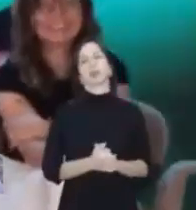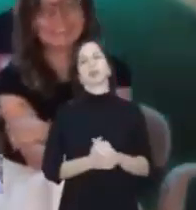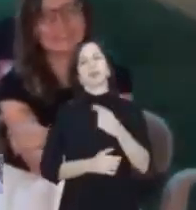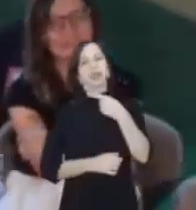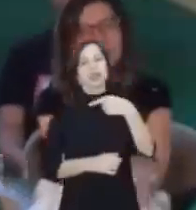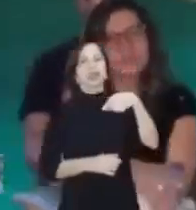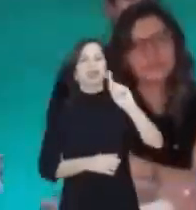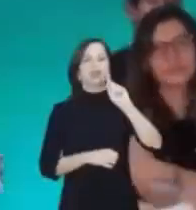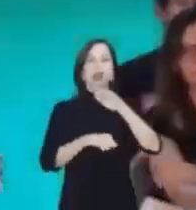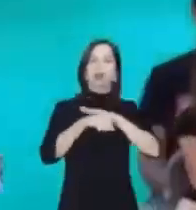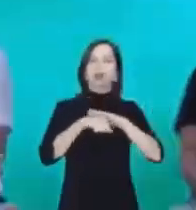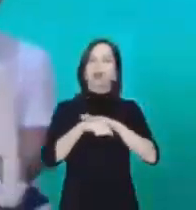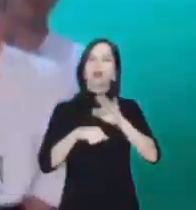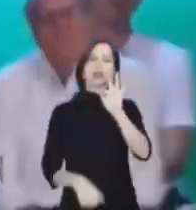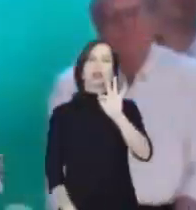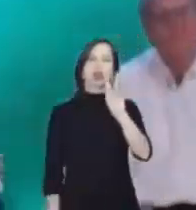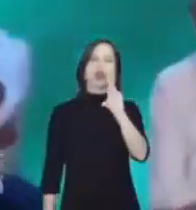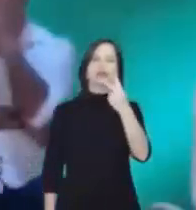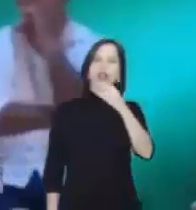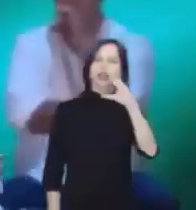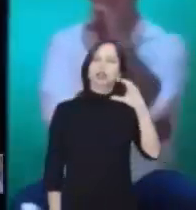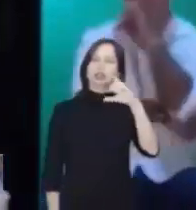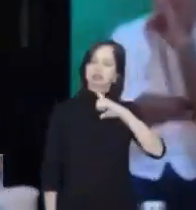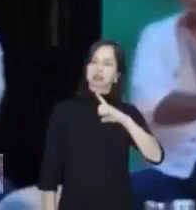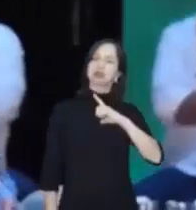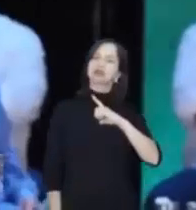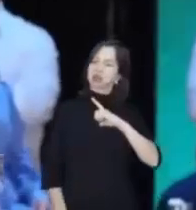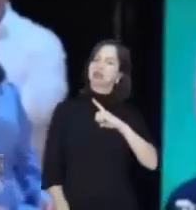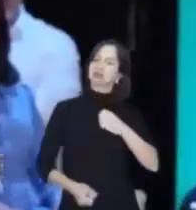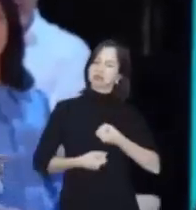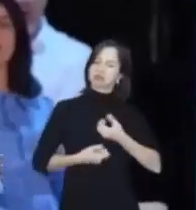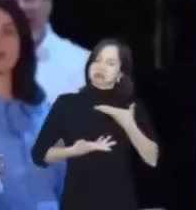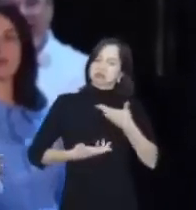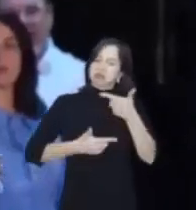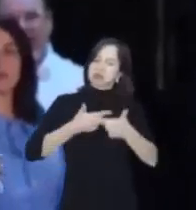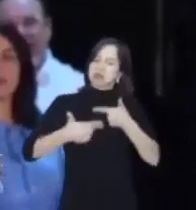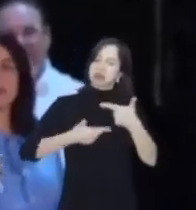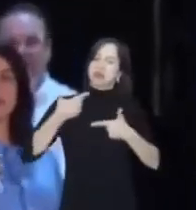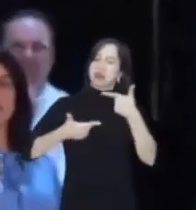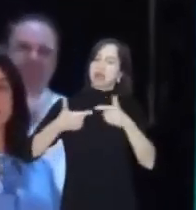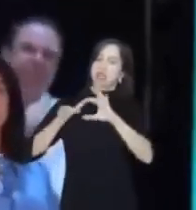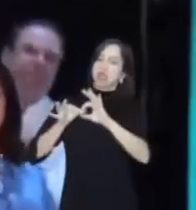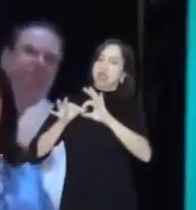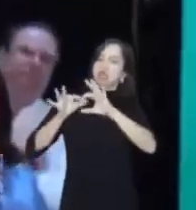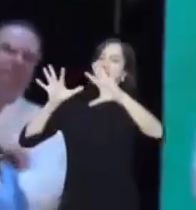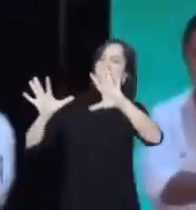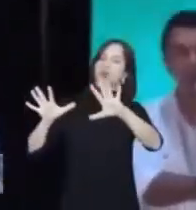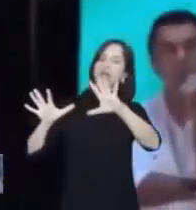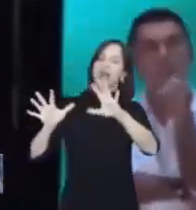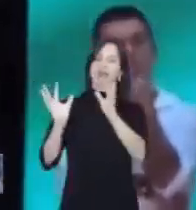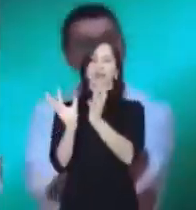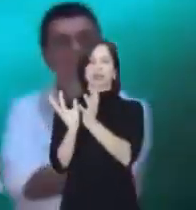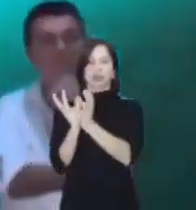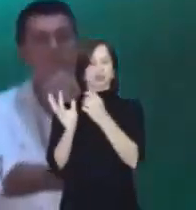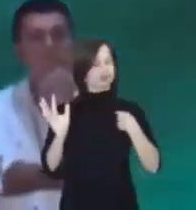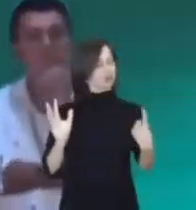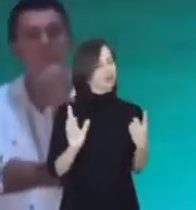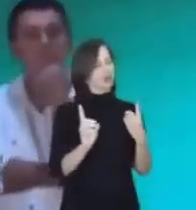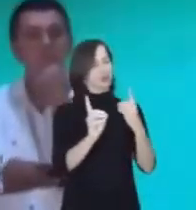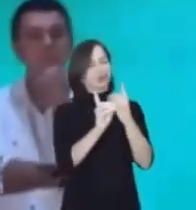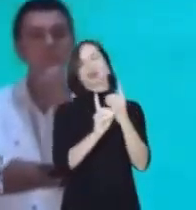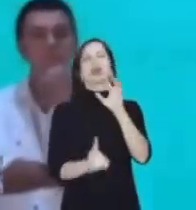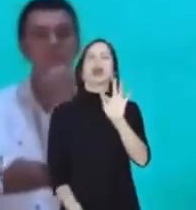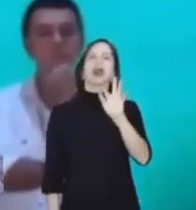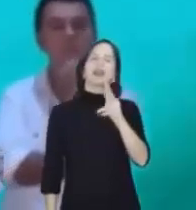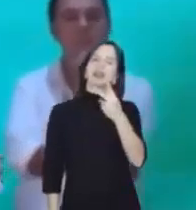Fernando Henrique Cardoso que eu tenho toda disposição de mandar soltar o pessoal eu fui conversar com Fernando Henrique Cardoso e